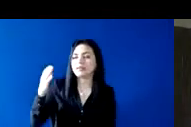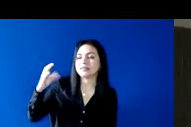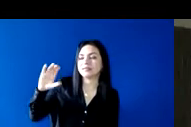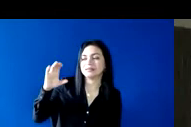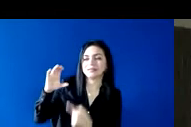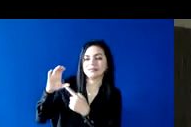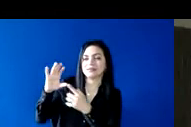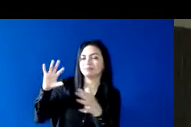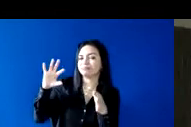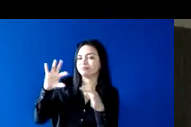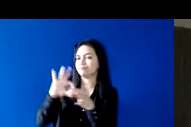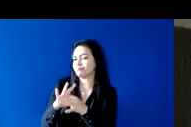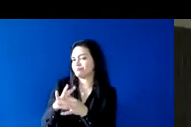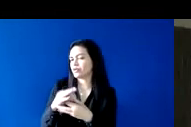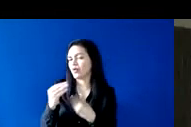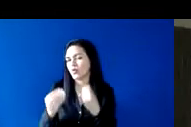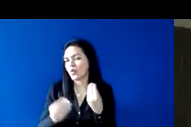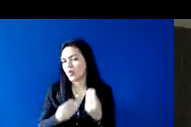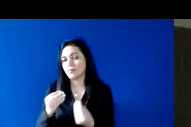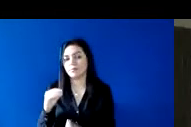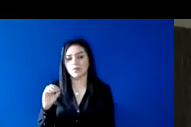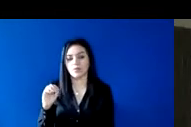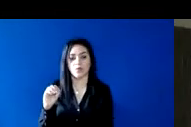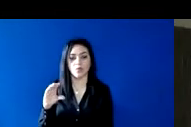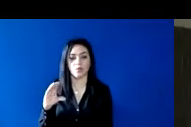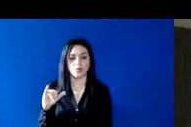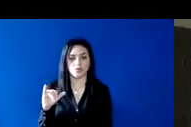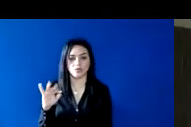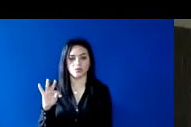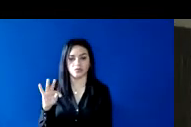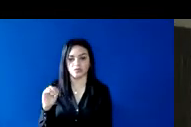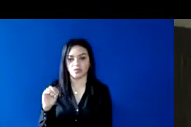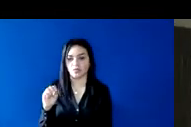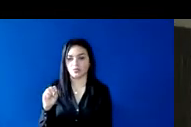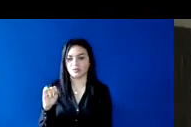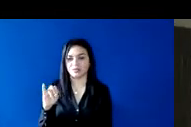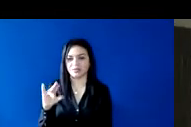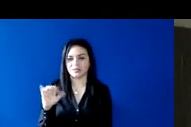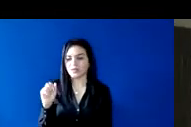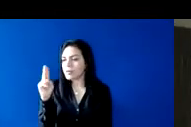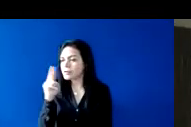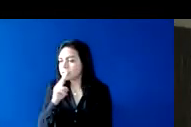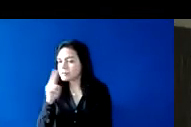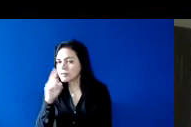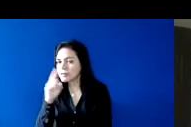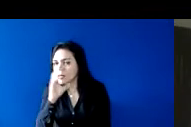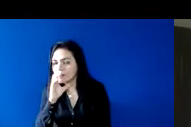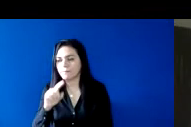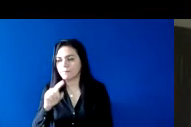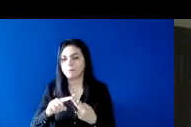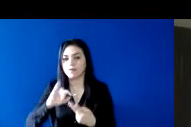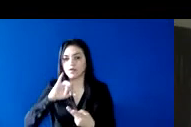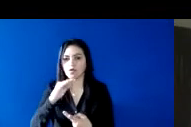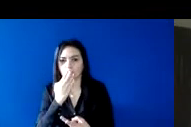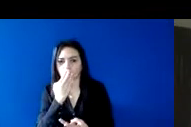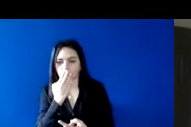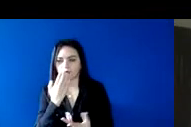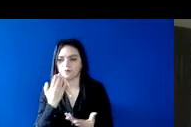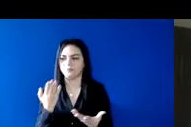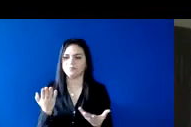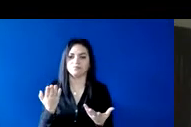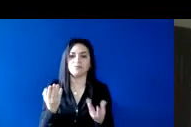cientificamente, né? Como a ocitocina de rotina para acelerar o parto, como o jejum, como